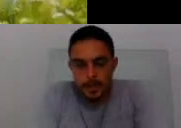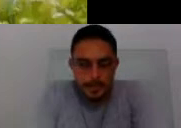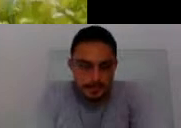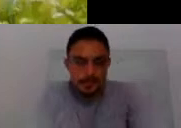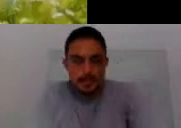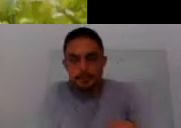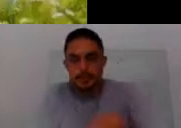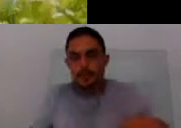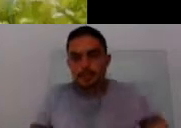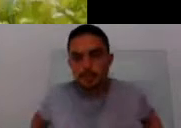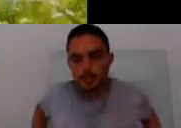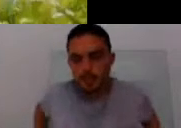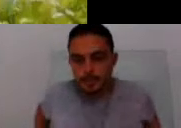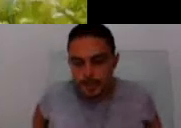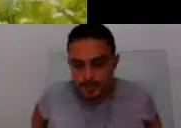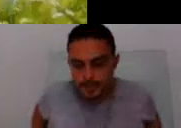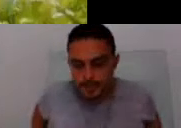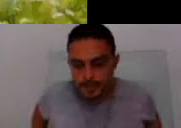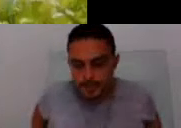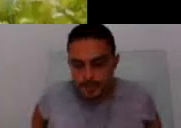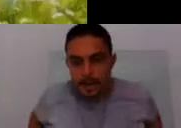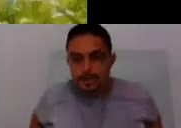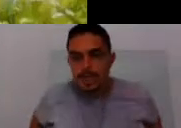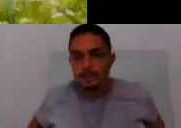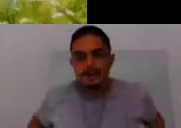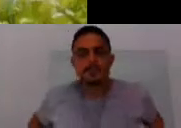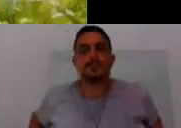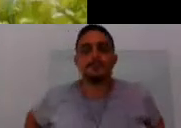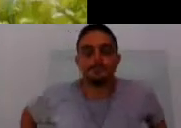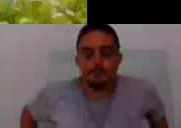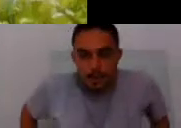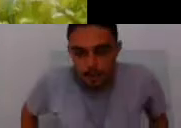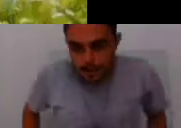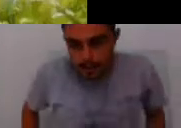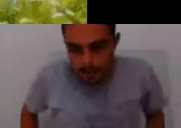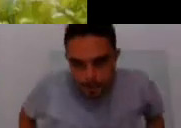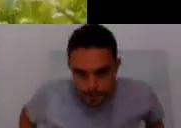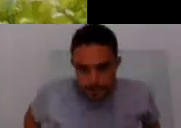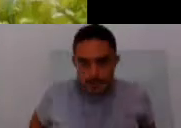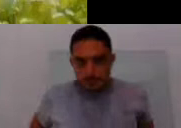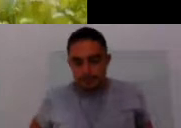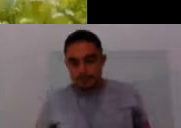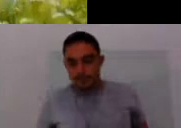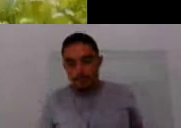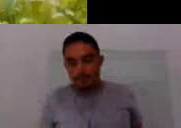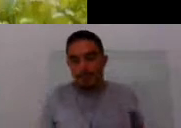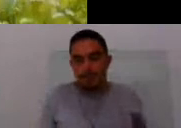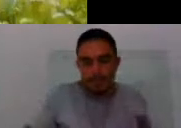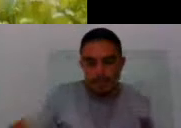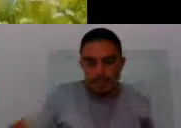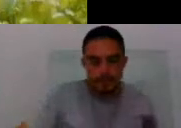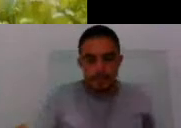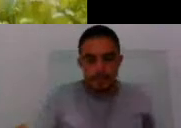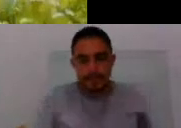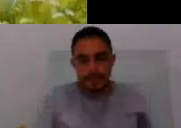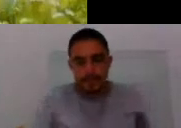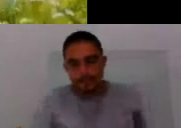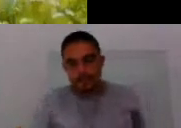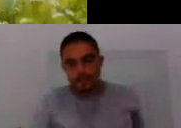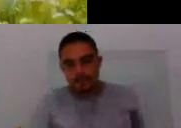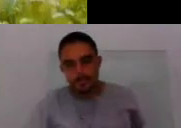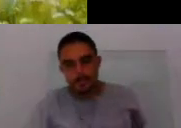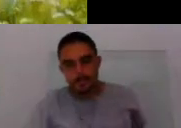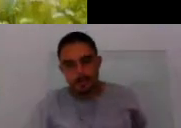um estágio mais avançado da erosão, um estágio mais avançado de onde a água está passando, ok? Então, é uma problemática e por isso